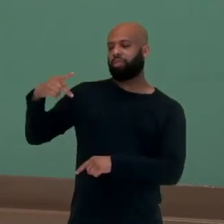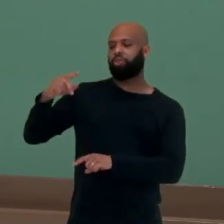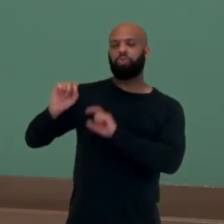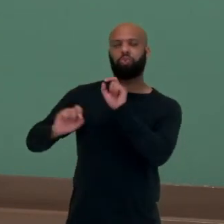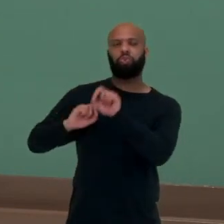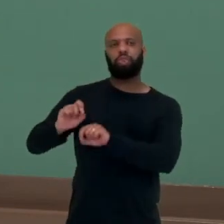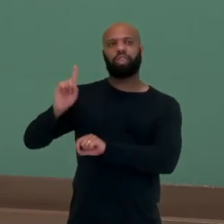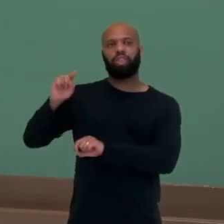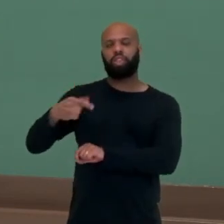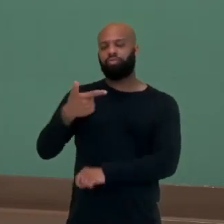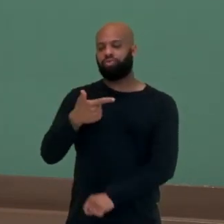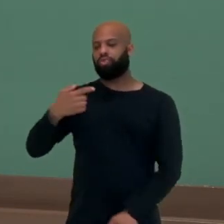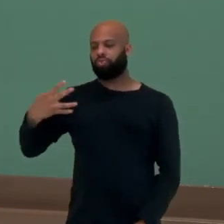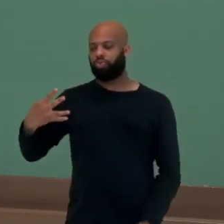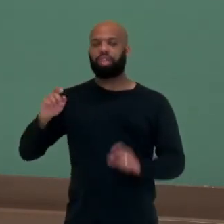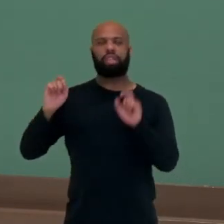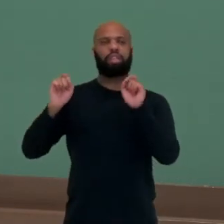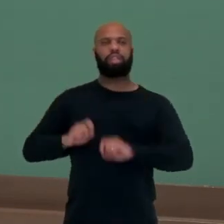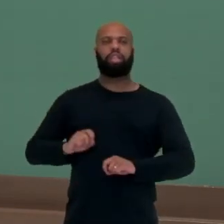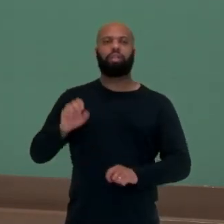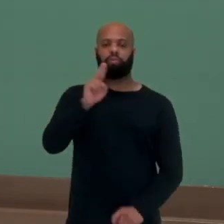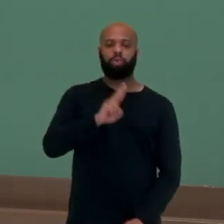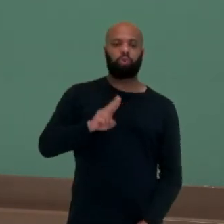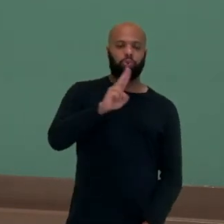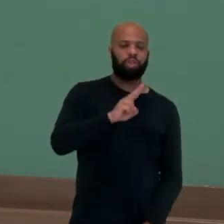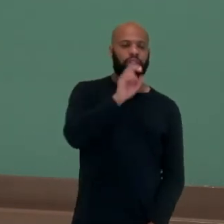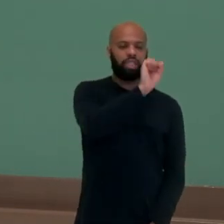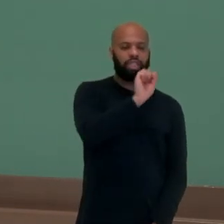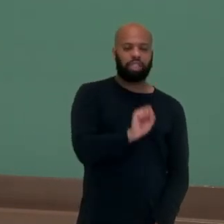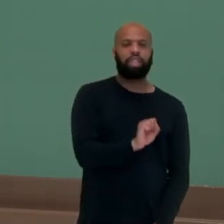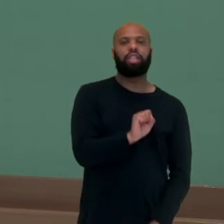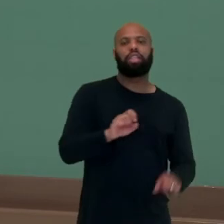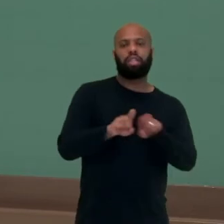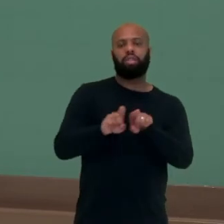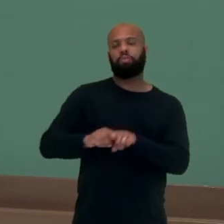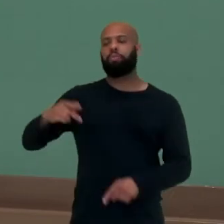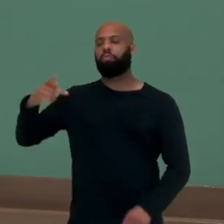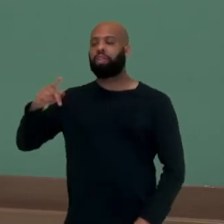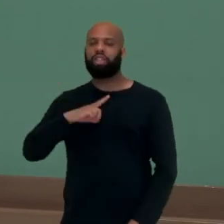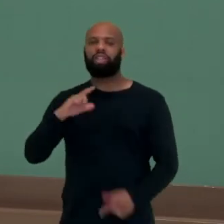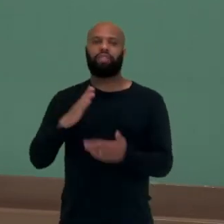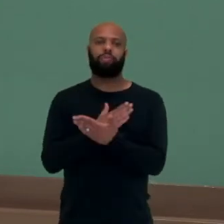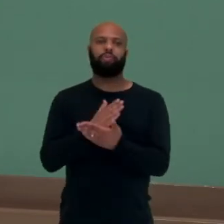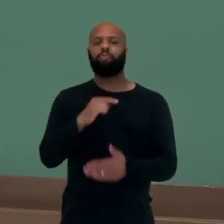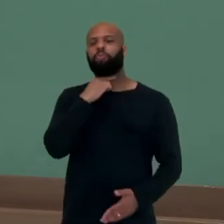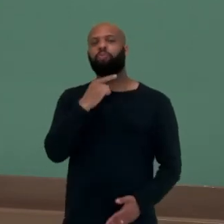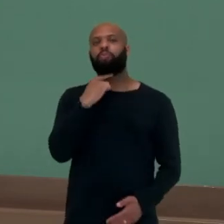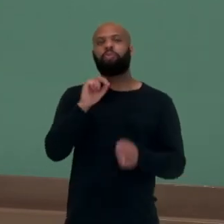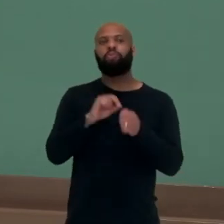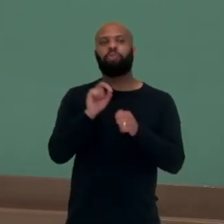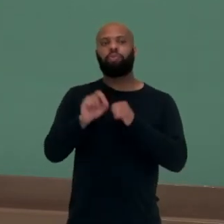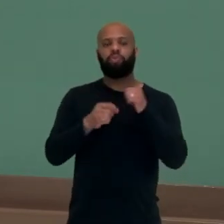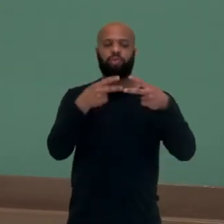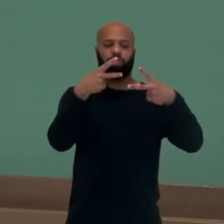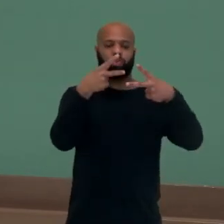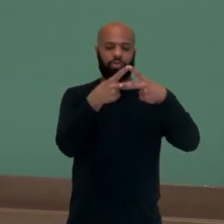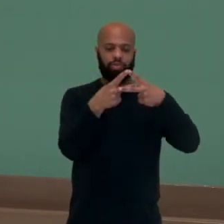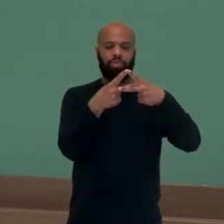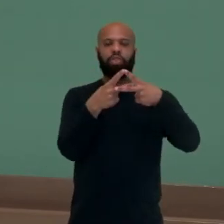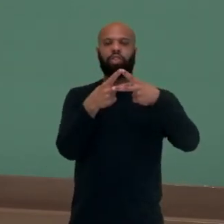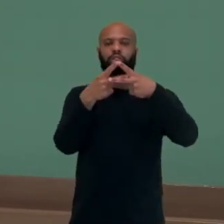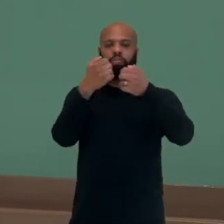raízes é 24. Pode usar soma e produto. Outros já não têm tanta facilidade, então o que a gente vai fazer?